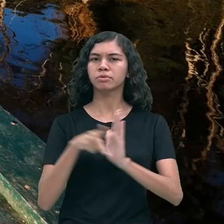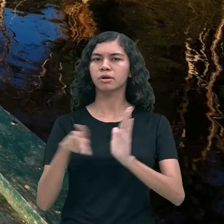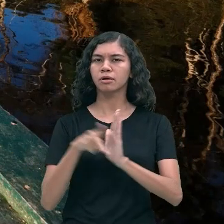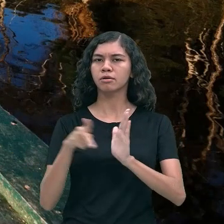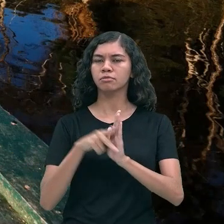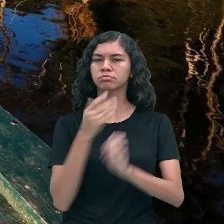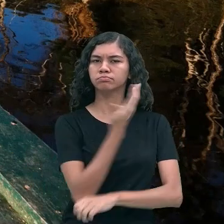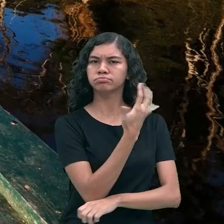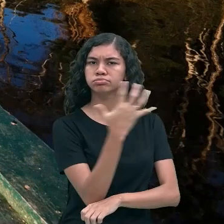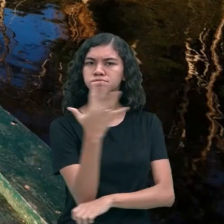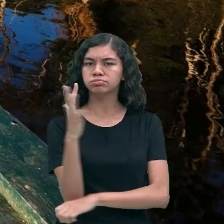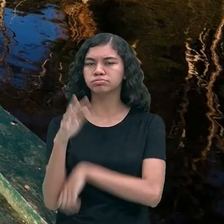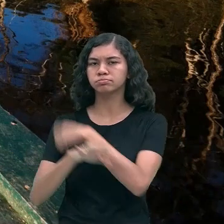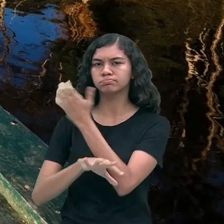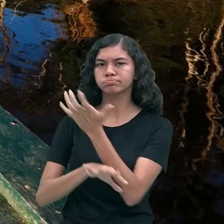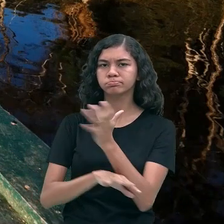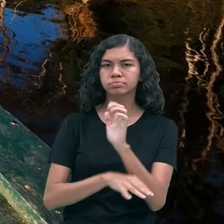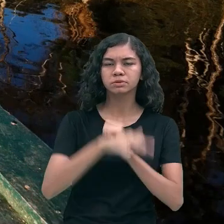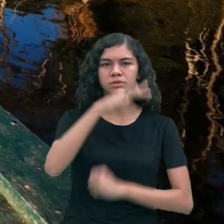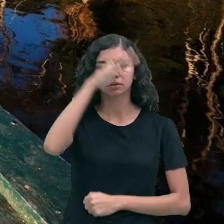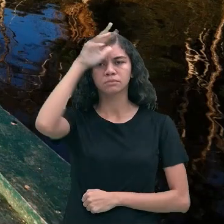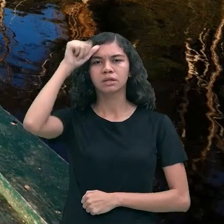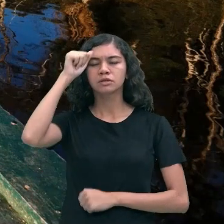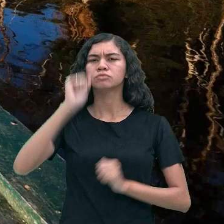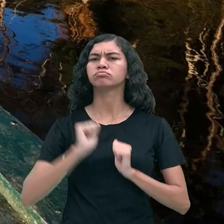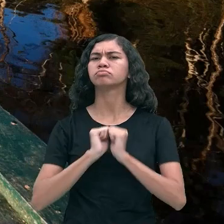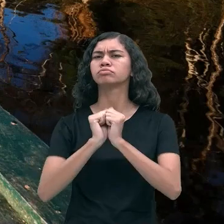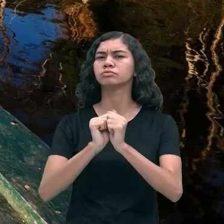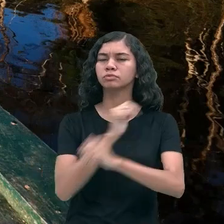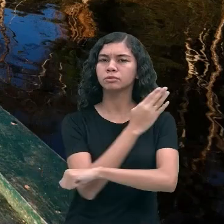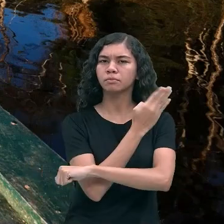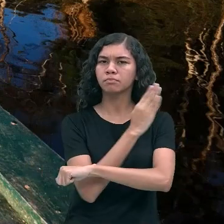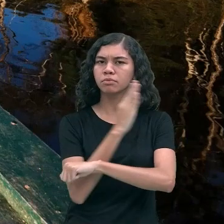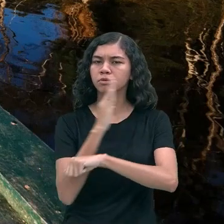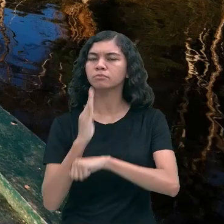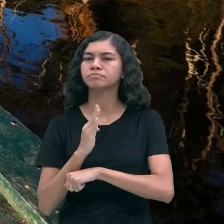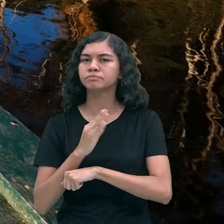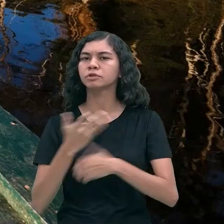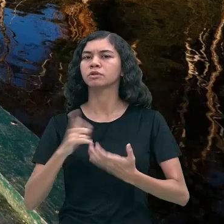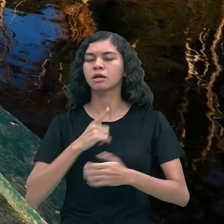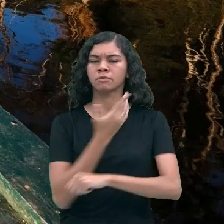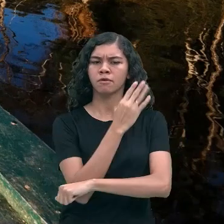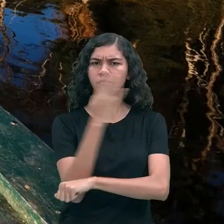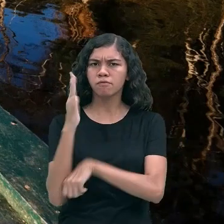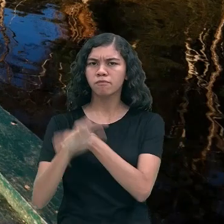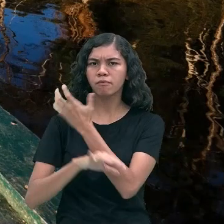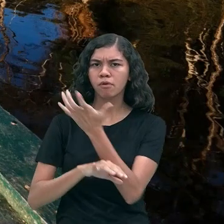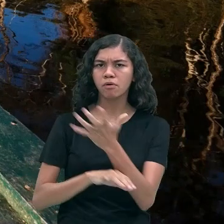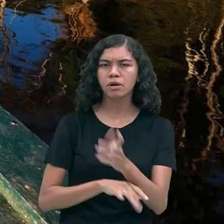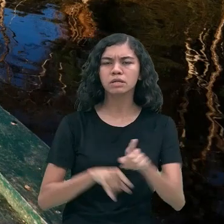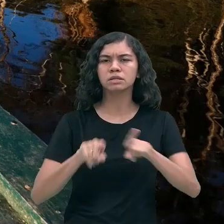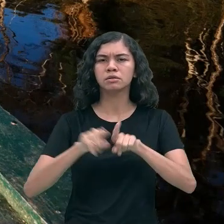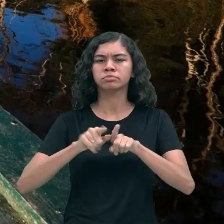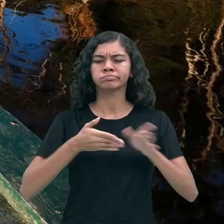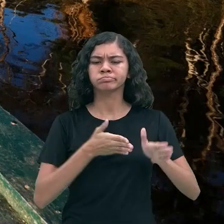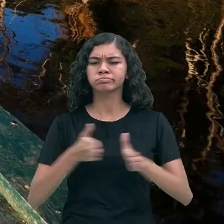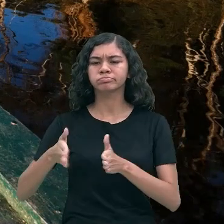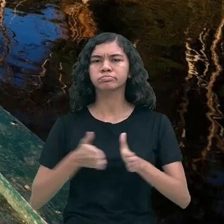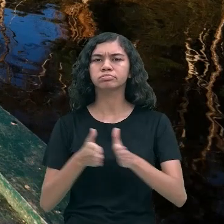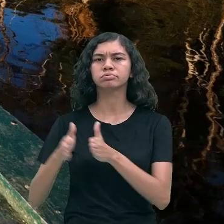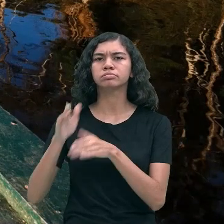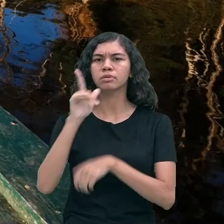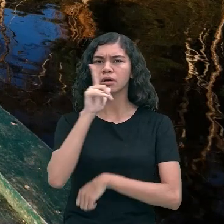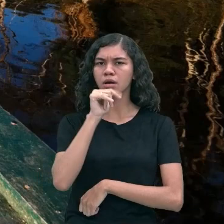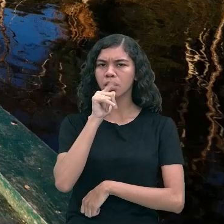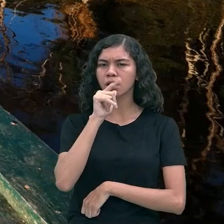faz junto desse bioma. Então a gente vai ter a floresta, a gente vai ter as águas do rio Amazonas, aqui no caso, as águas do